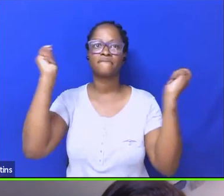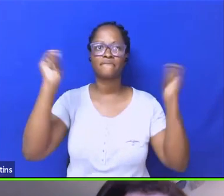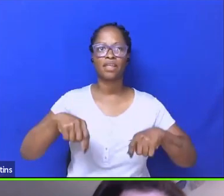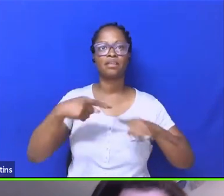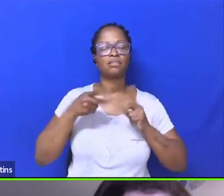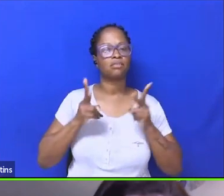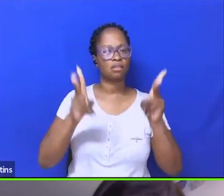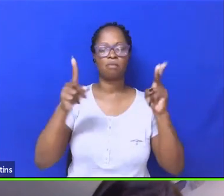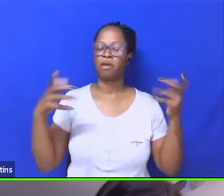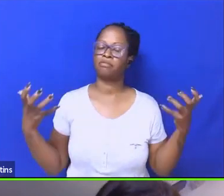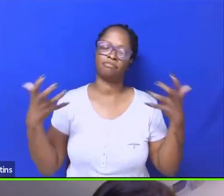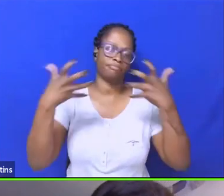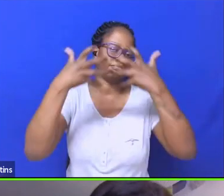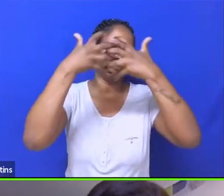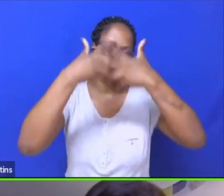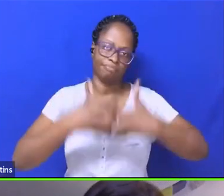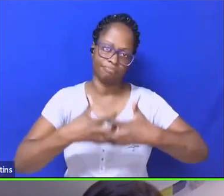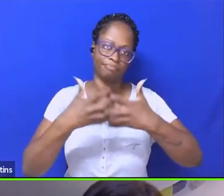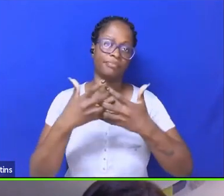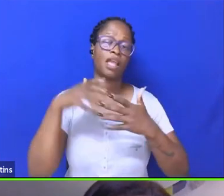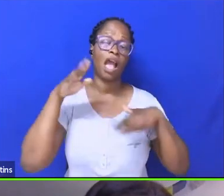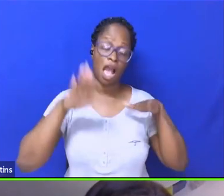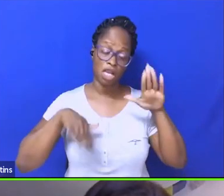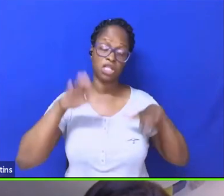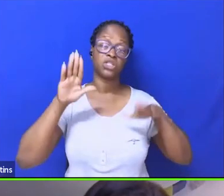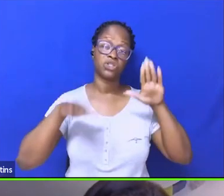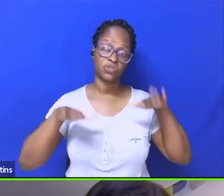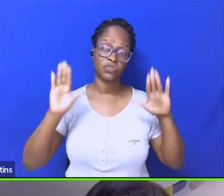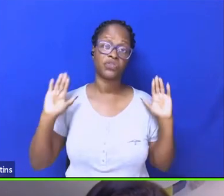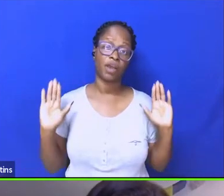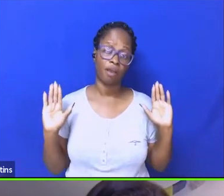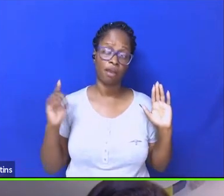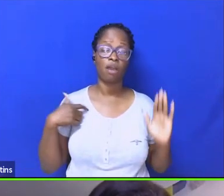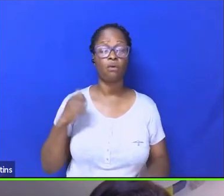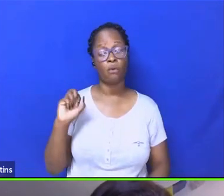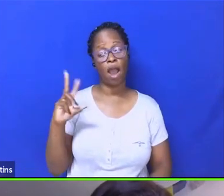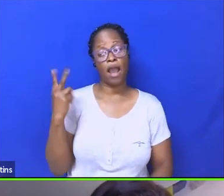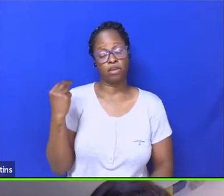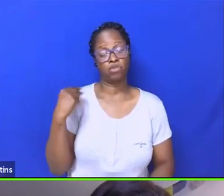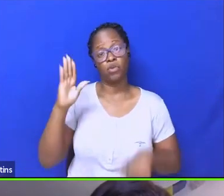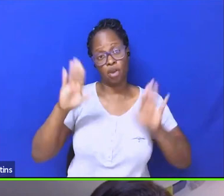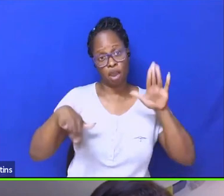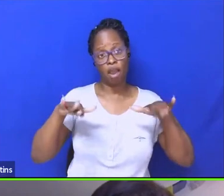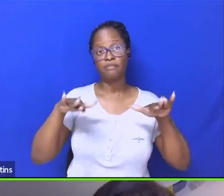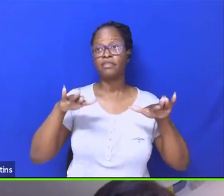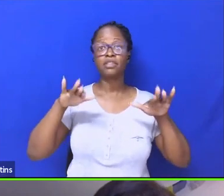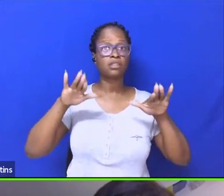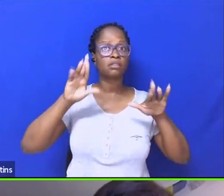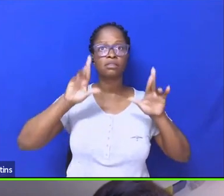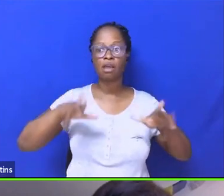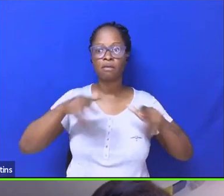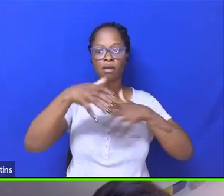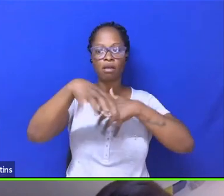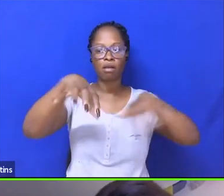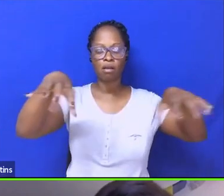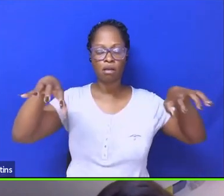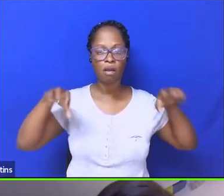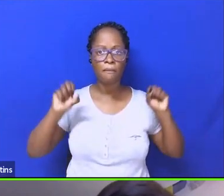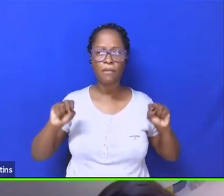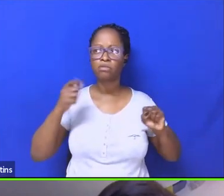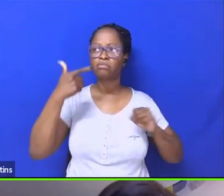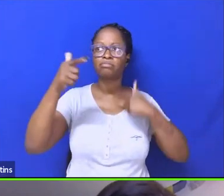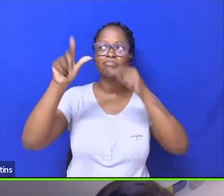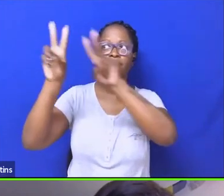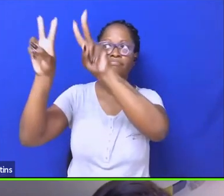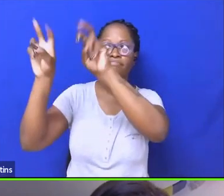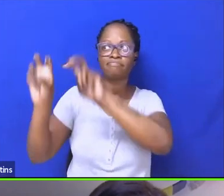se producen as mesmas divisões políticas que podiam ver em outras temáticas mas para as mulheres ou para